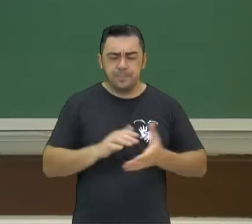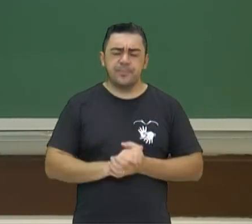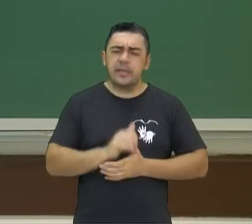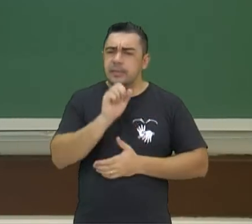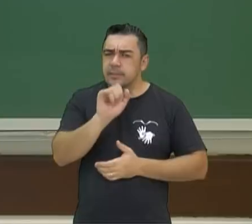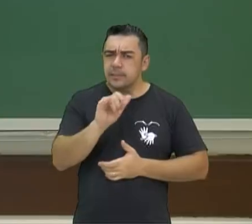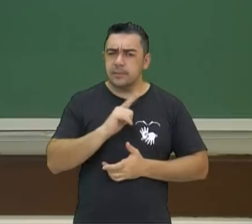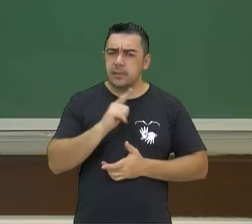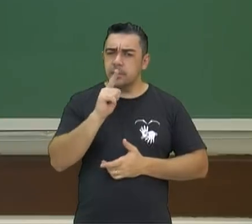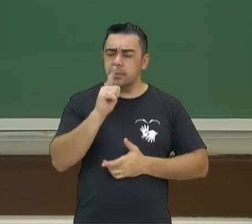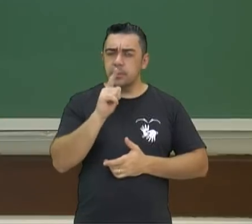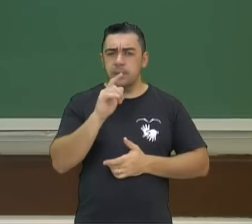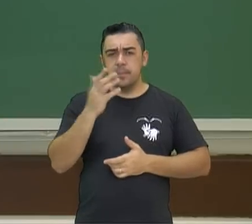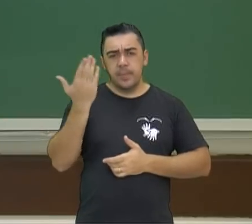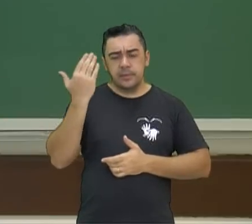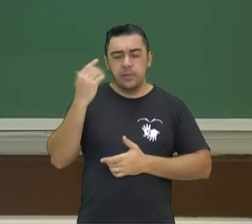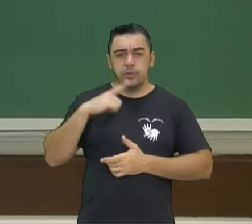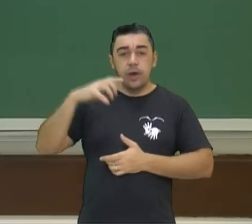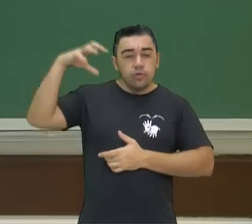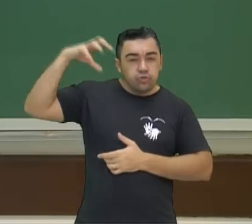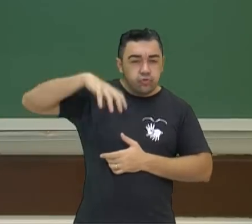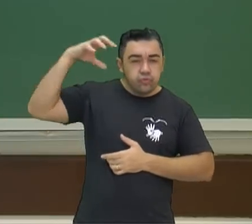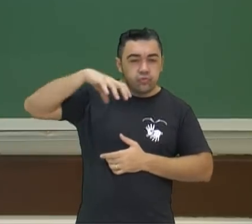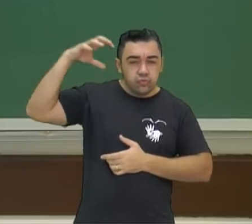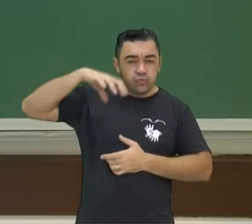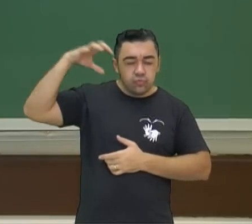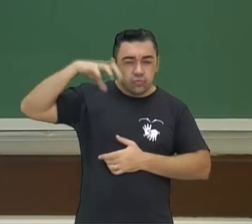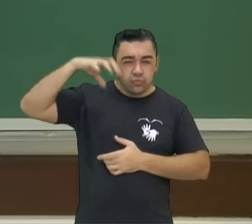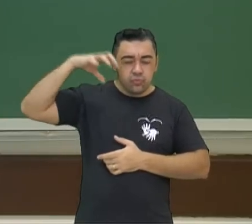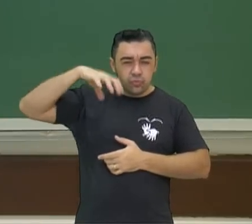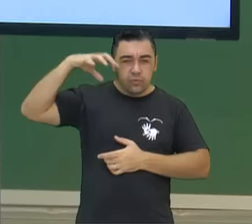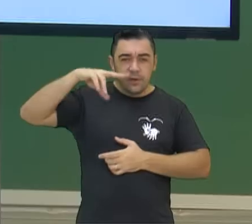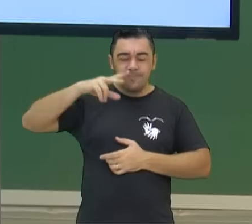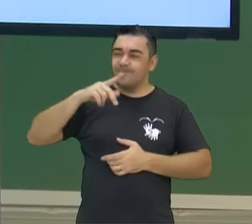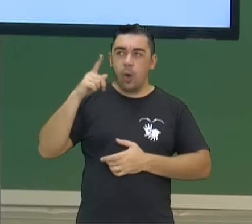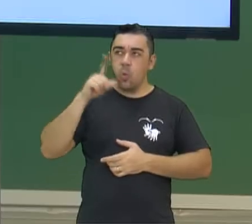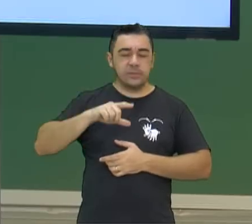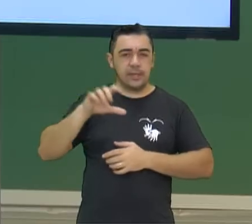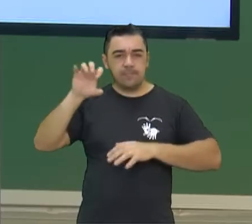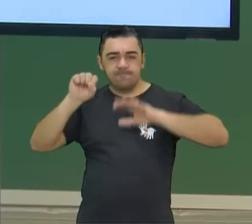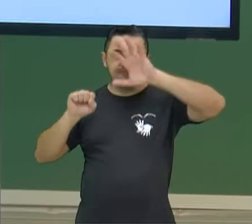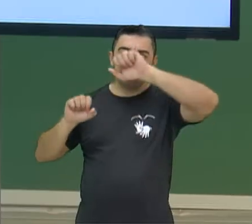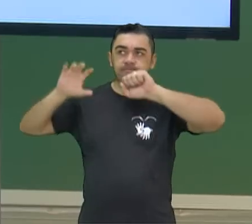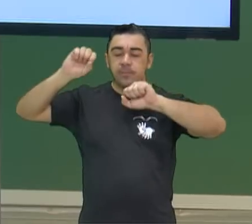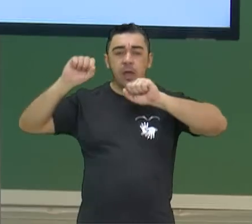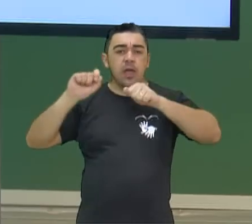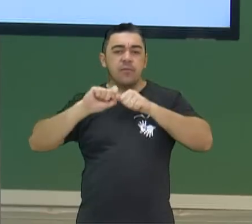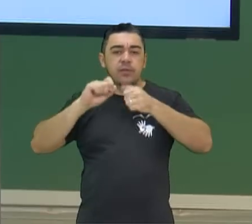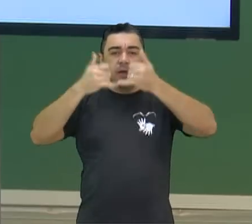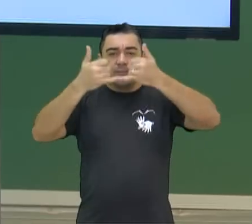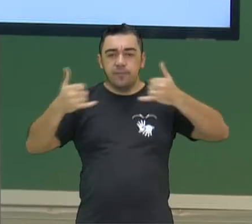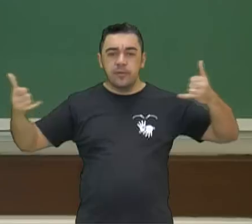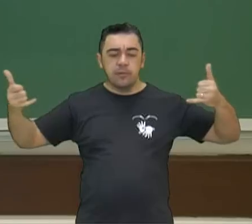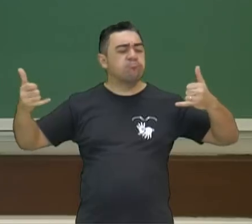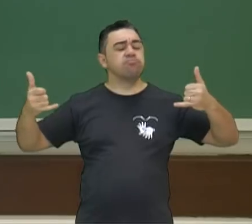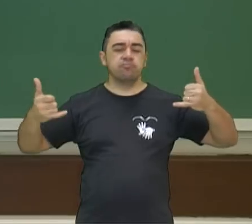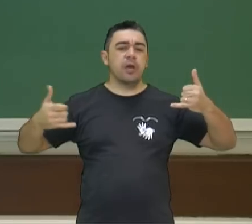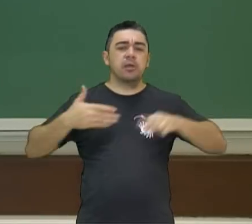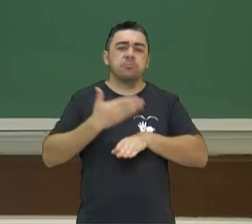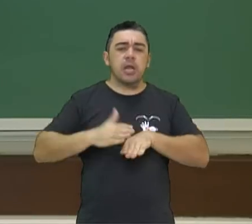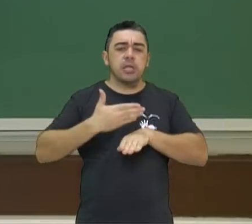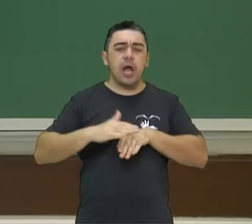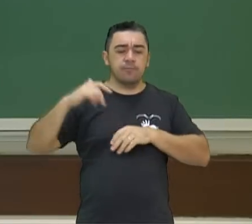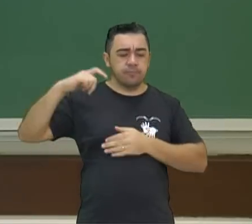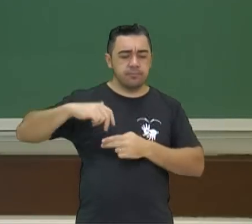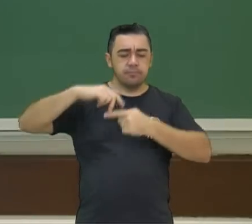chuvas impediam de escalar, esticavam suas fitas através dos equipamentos para se equilibrar e caminhar. Então isso é o